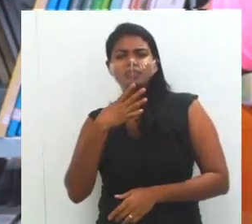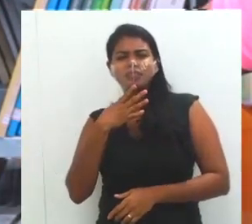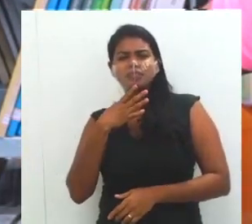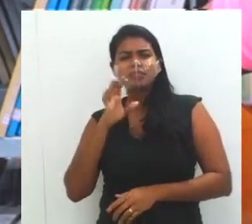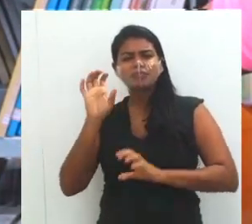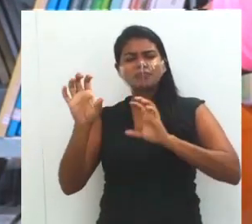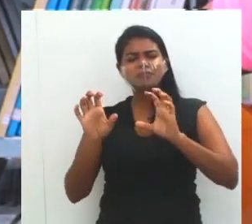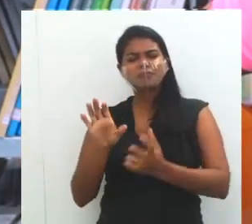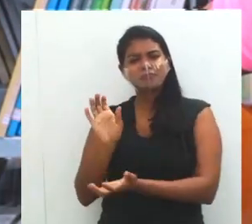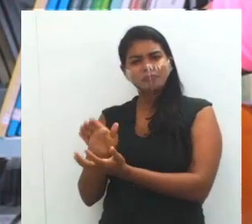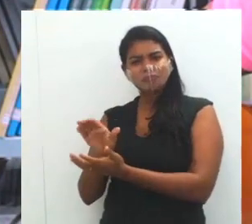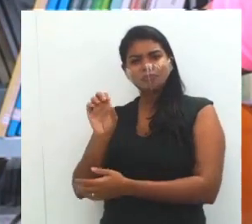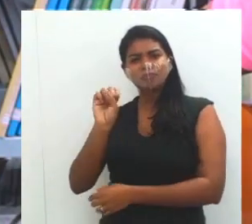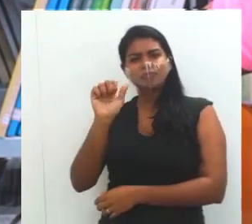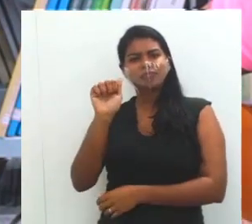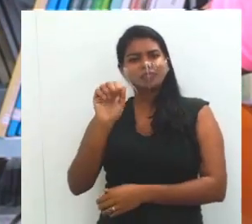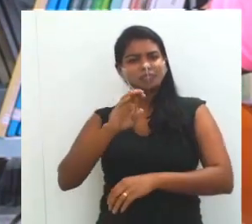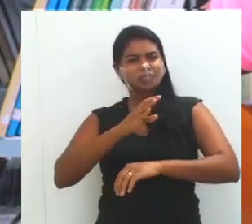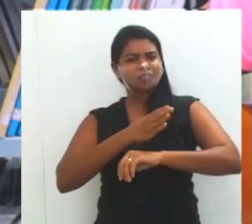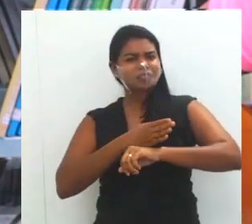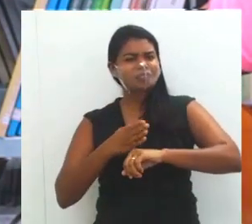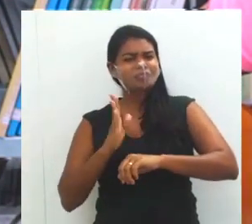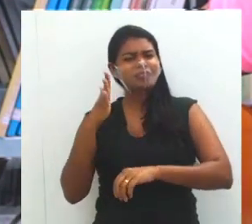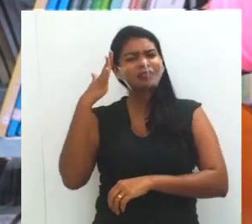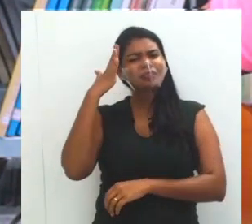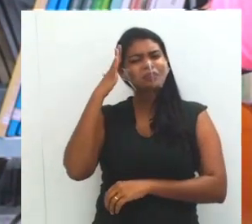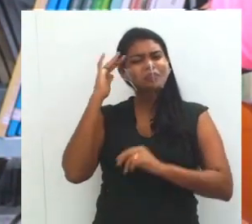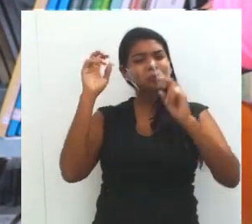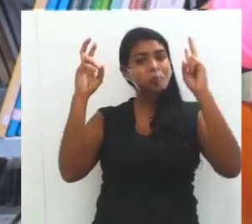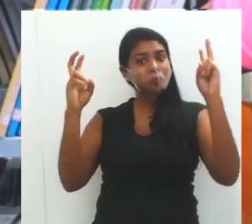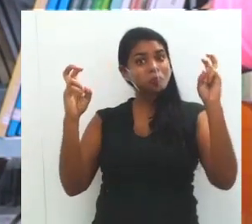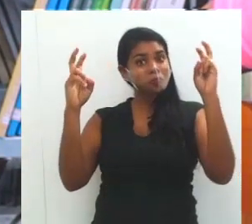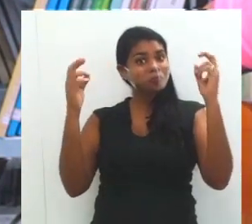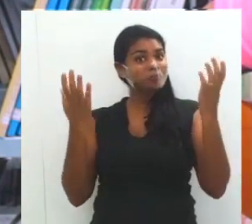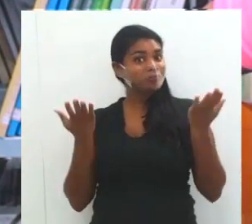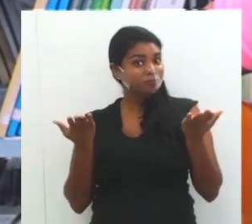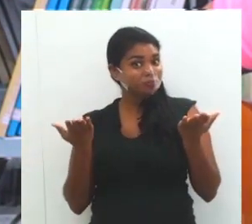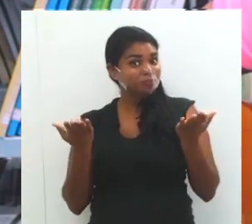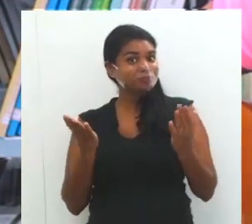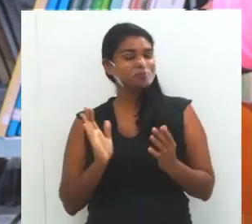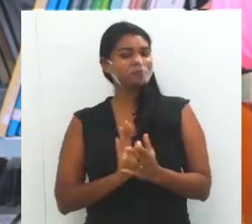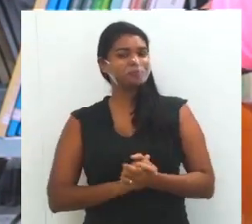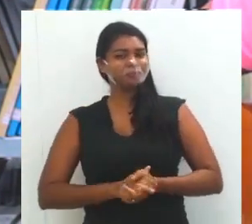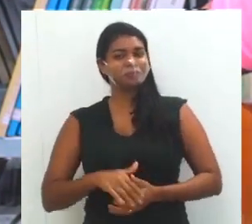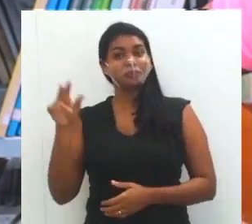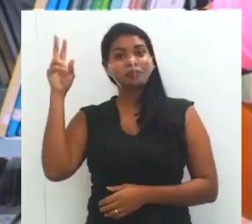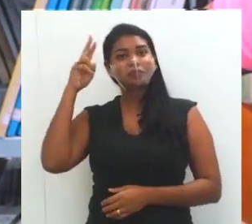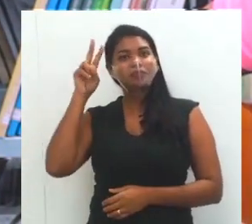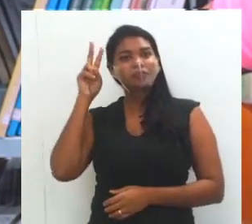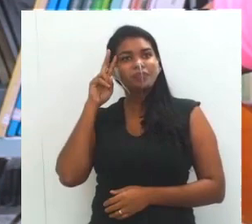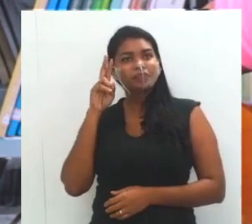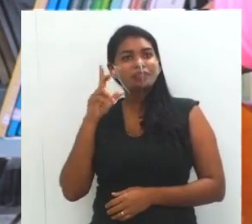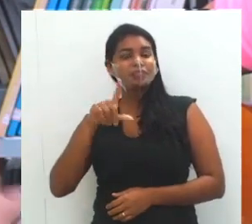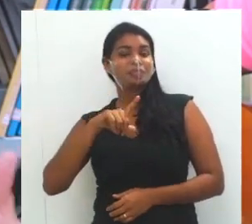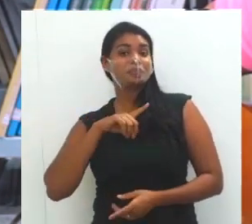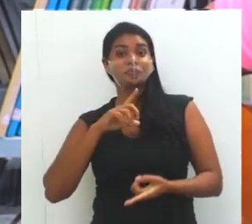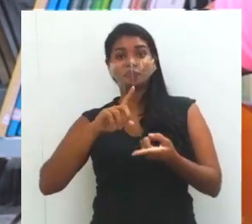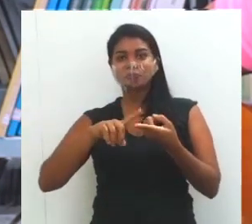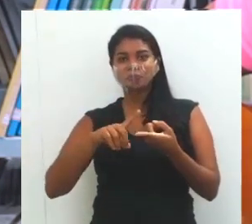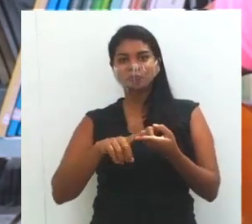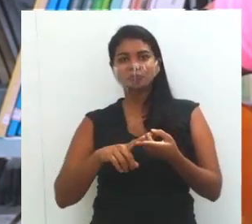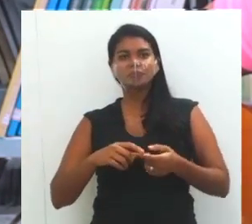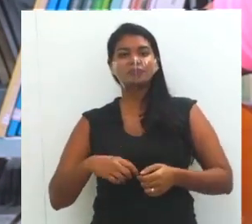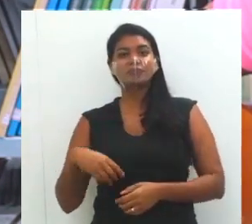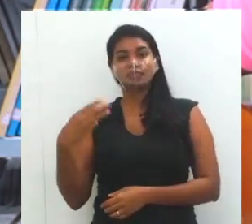e mais Pernambuco, Asa Branca, já dá para entender um pouco qual será a temática de hoje. Lembrar que teremos